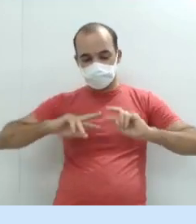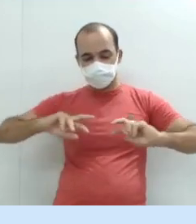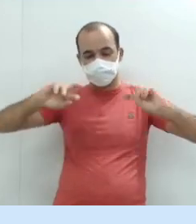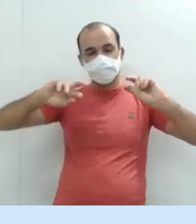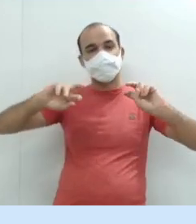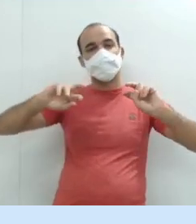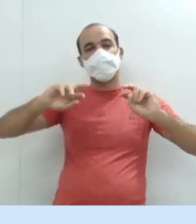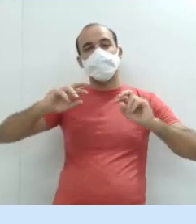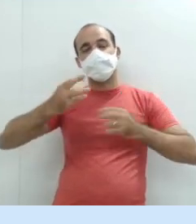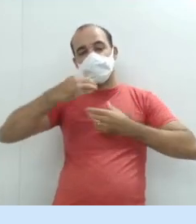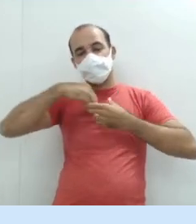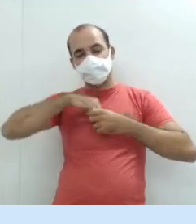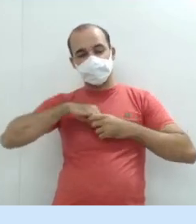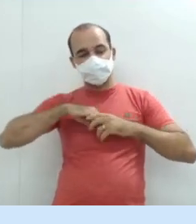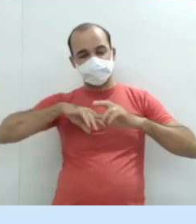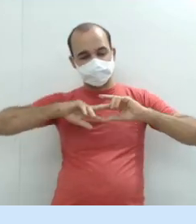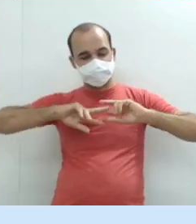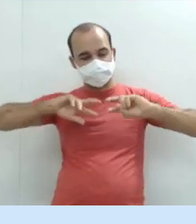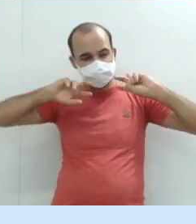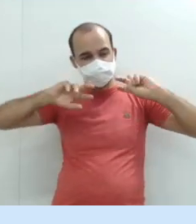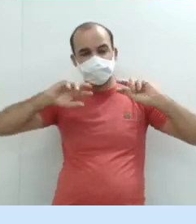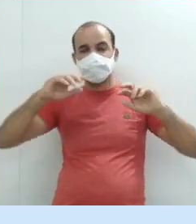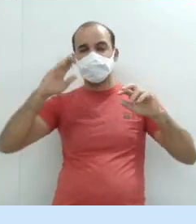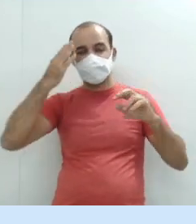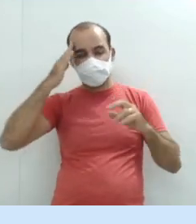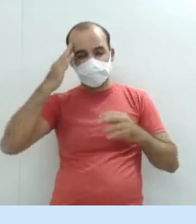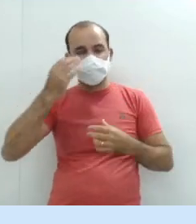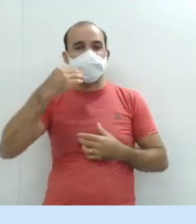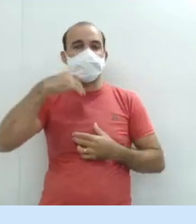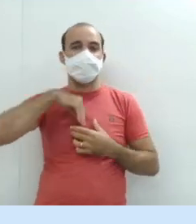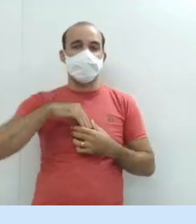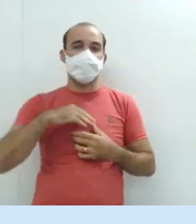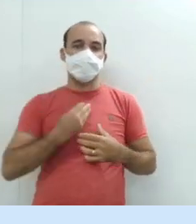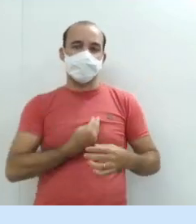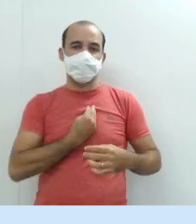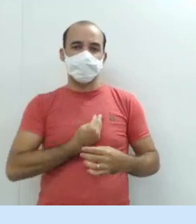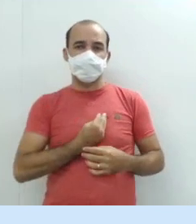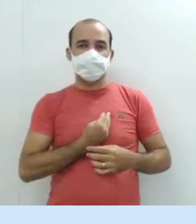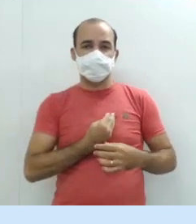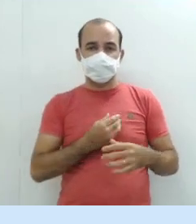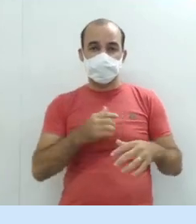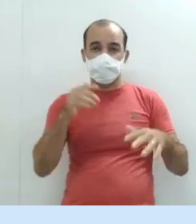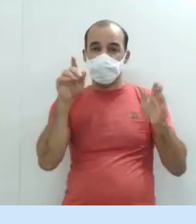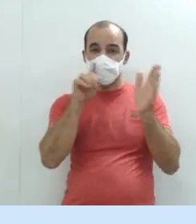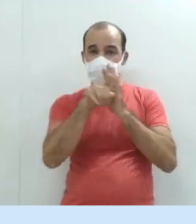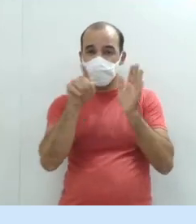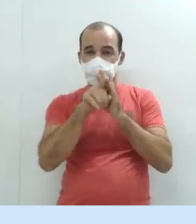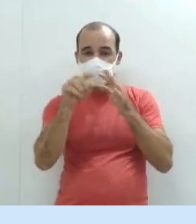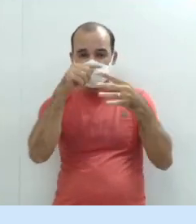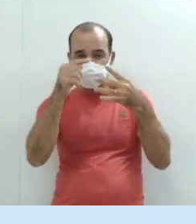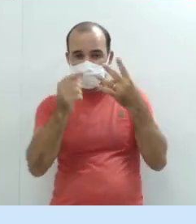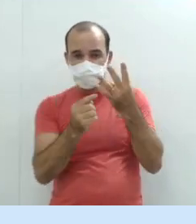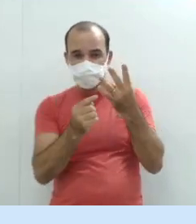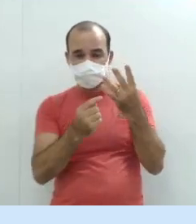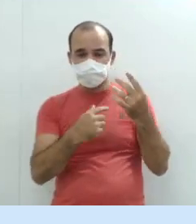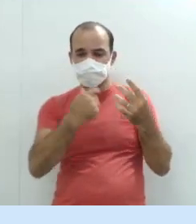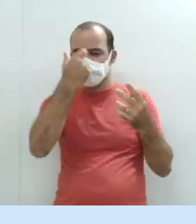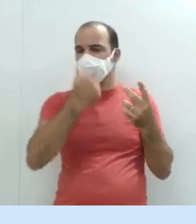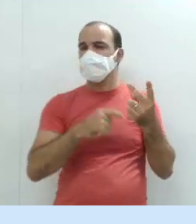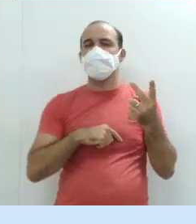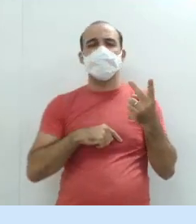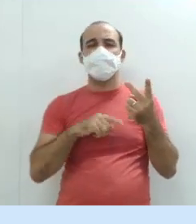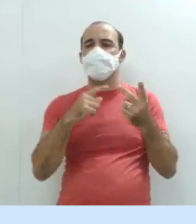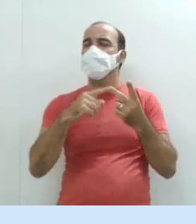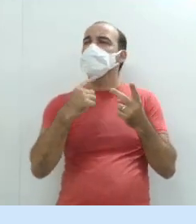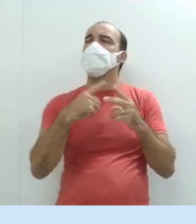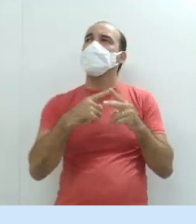e entender quem ele é. Lembra das 4 perguntas filosóficas? Quem eu sou, por que estou aqui, de